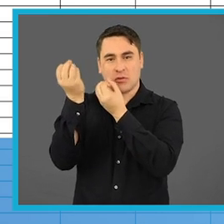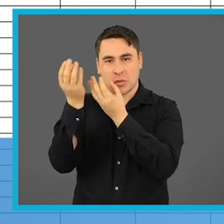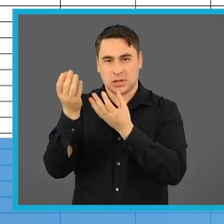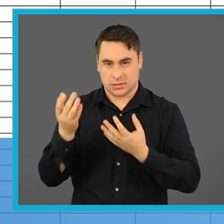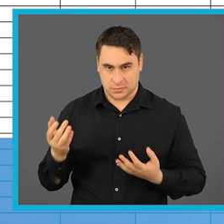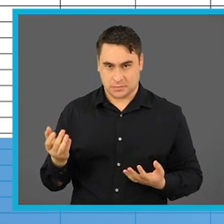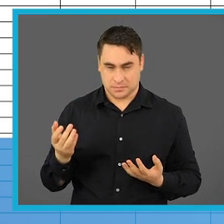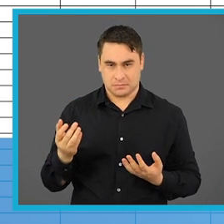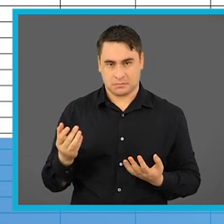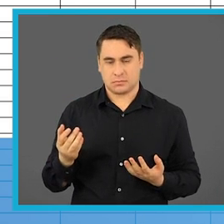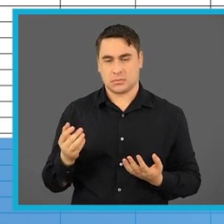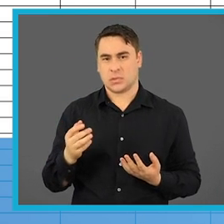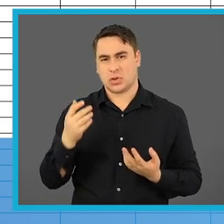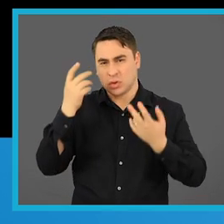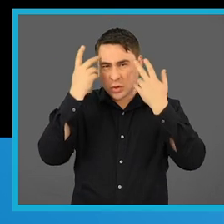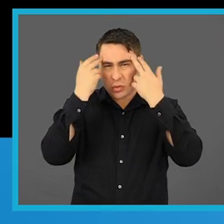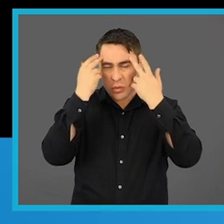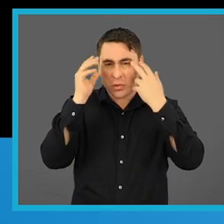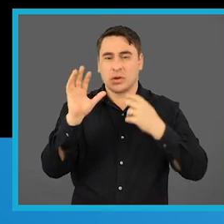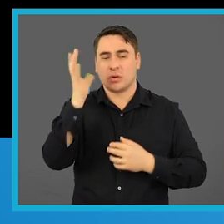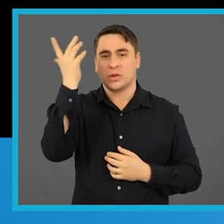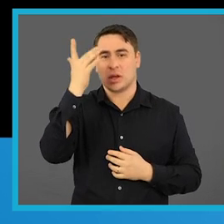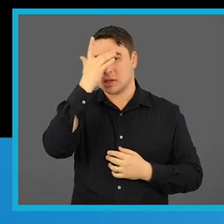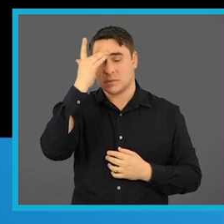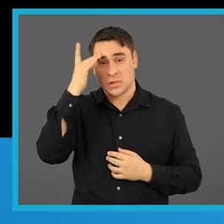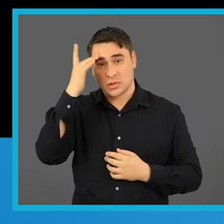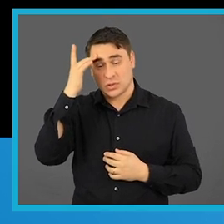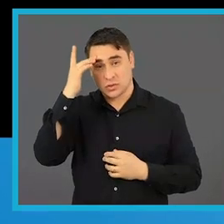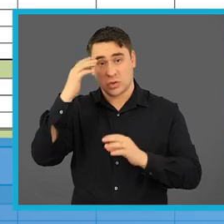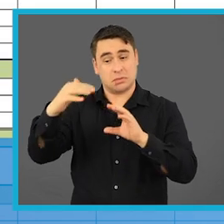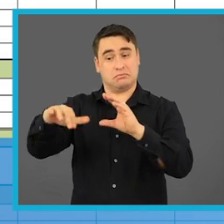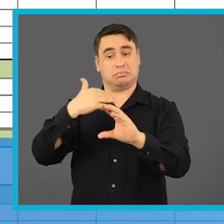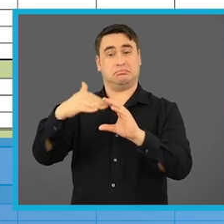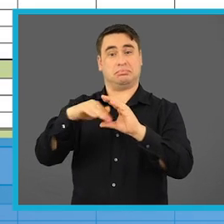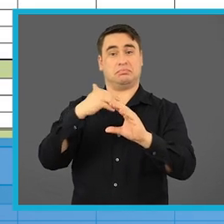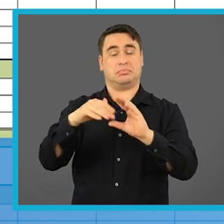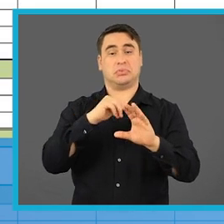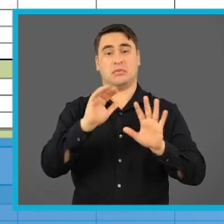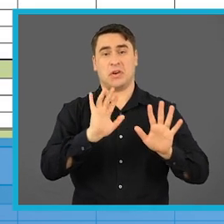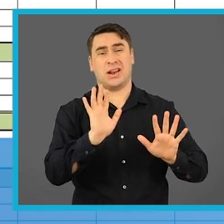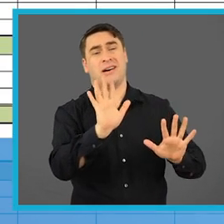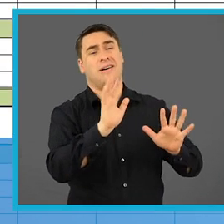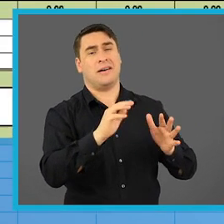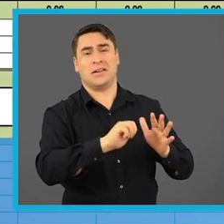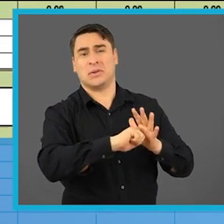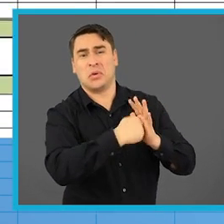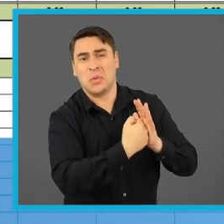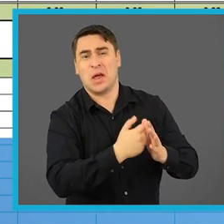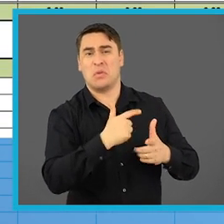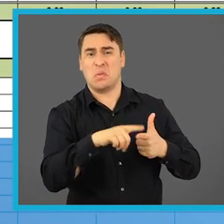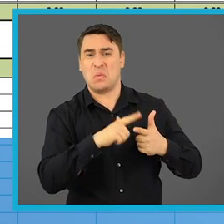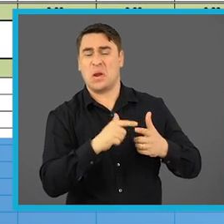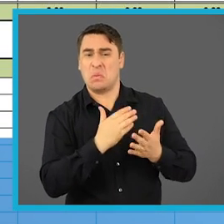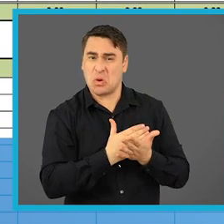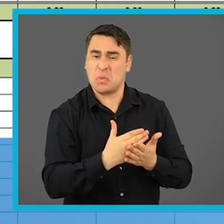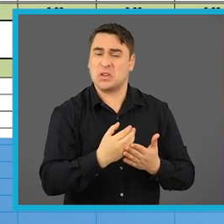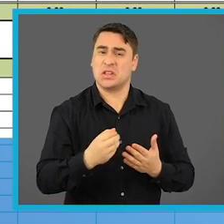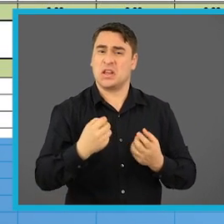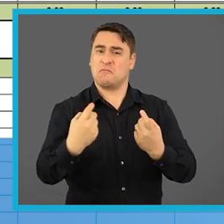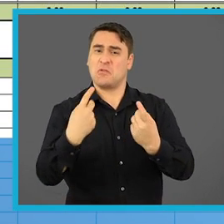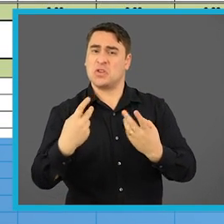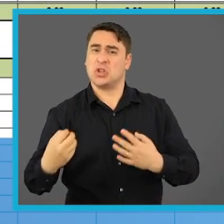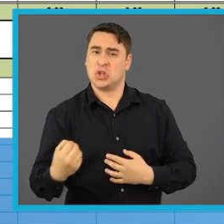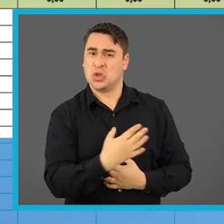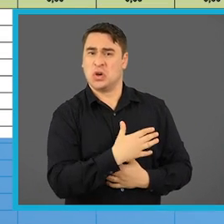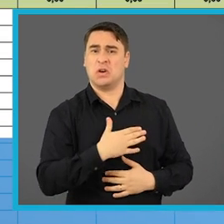colocar essa informação. É muito comum alguns empresários que nos enviam e-mail e falam assim: olha, a planilha está bloqueada, comecei um